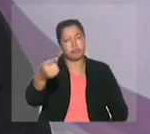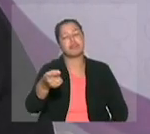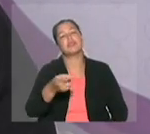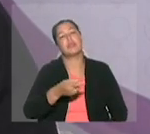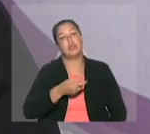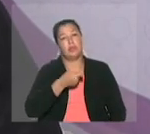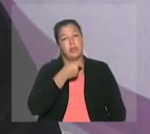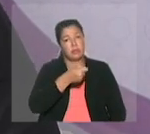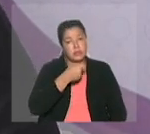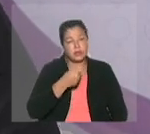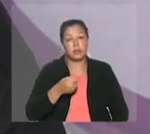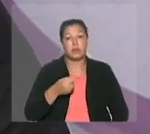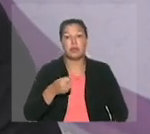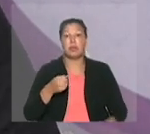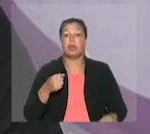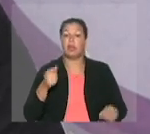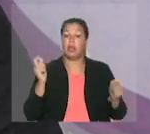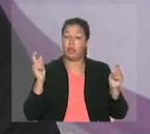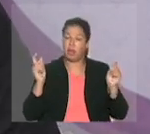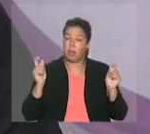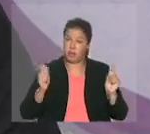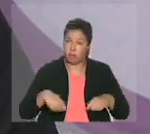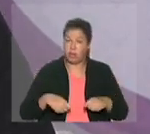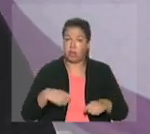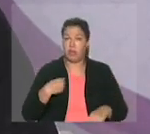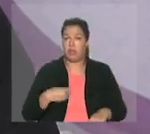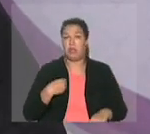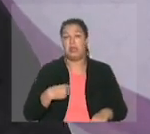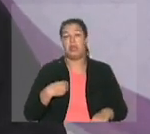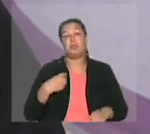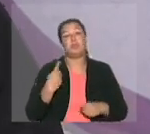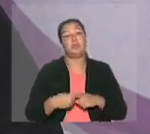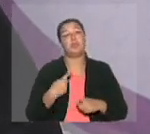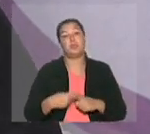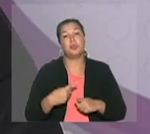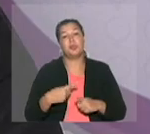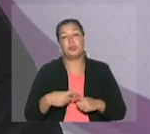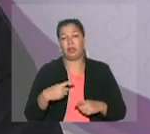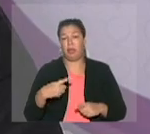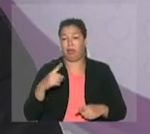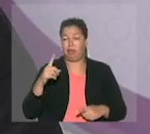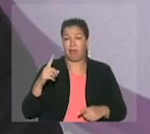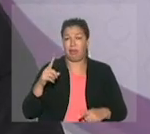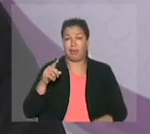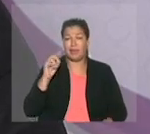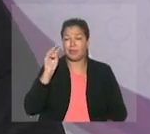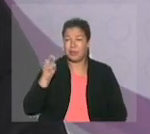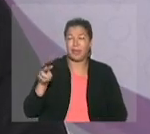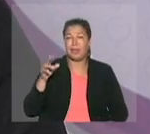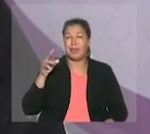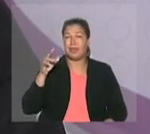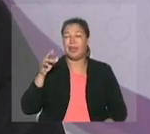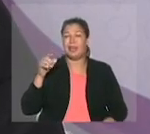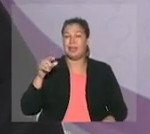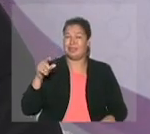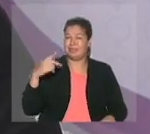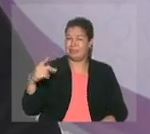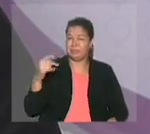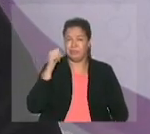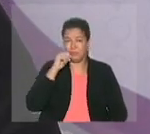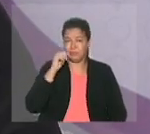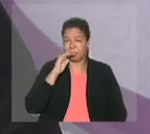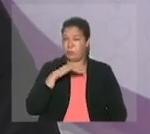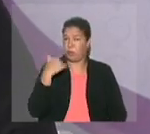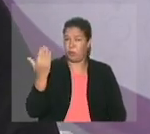Isso é uma realidade que acontece, que vem a causar a morte das mulheres negras, de